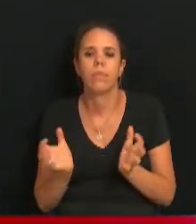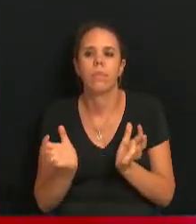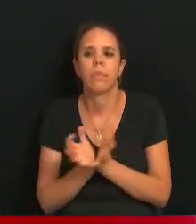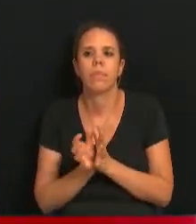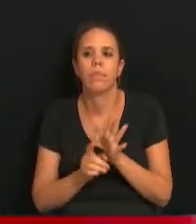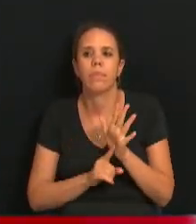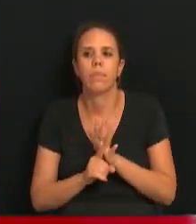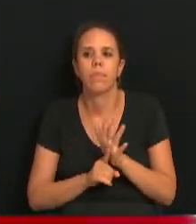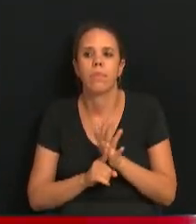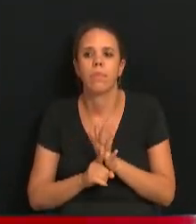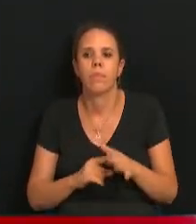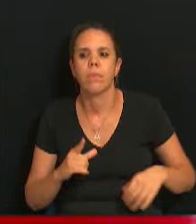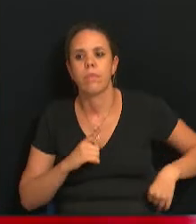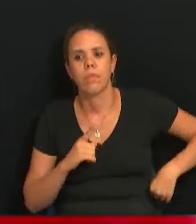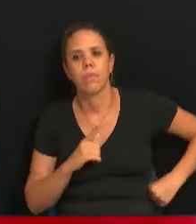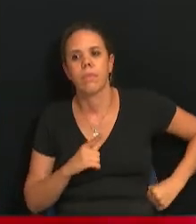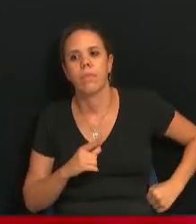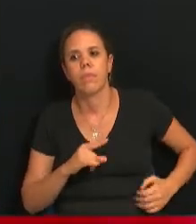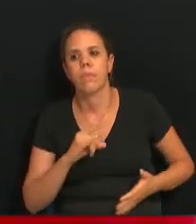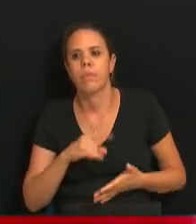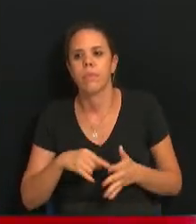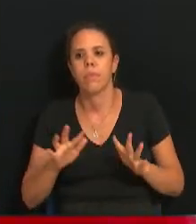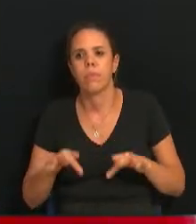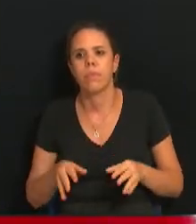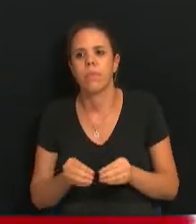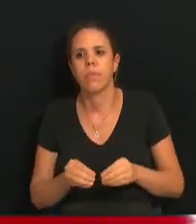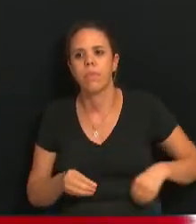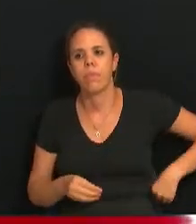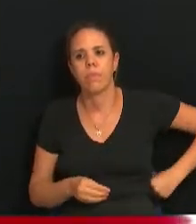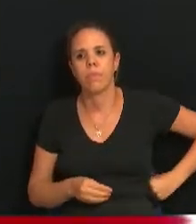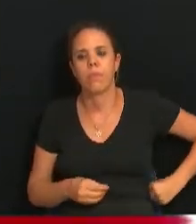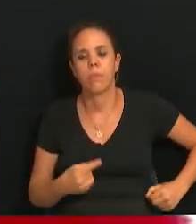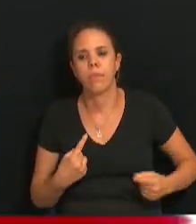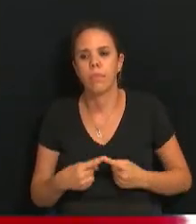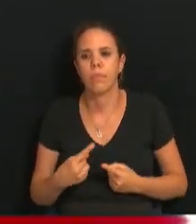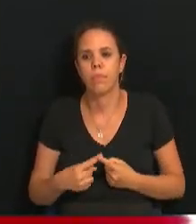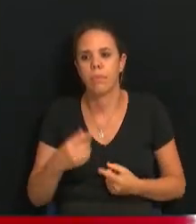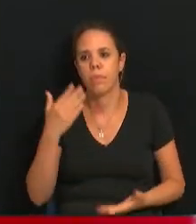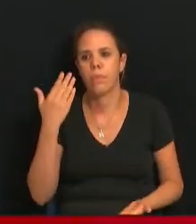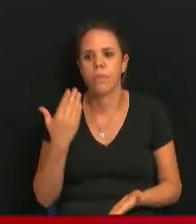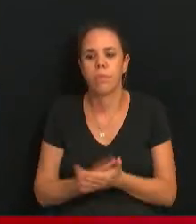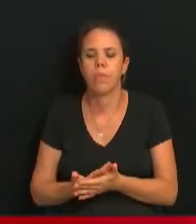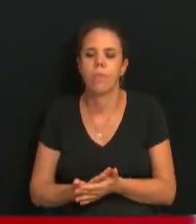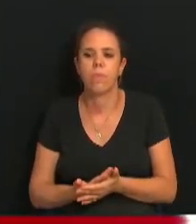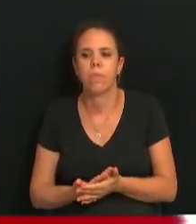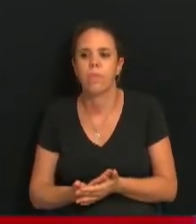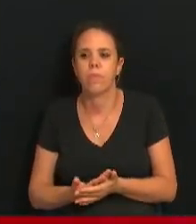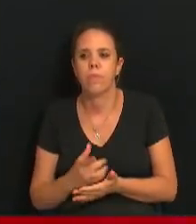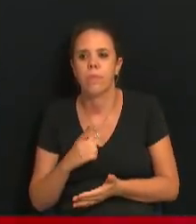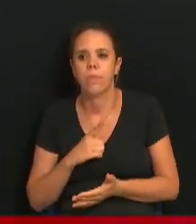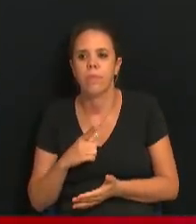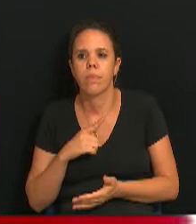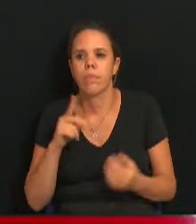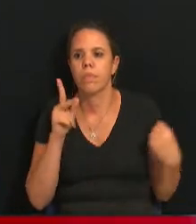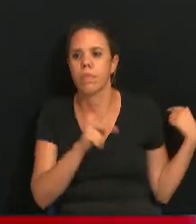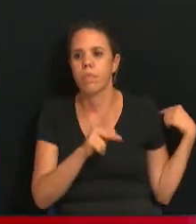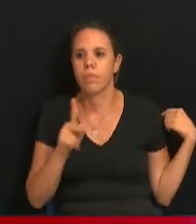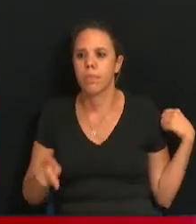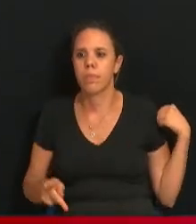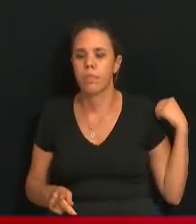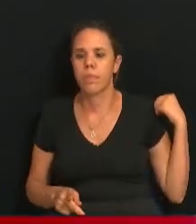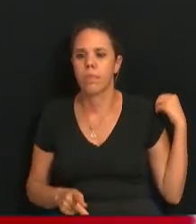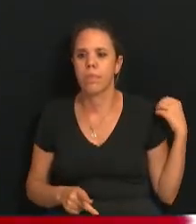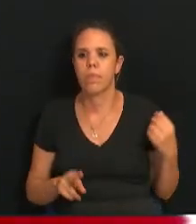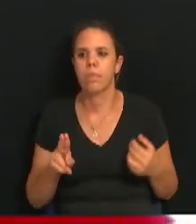produção que ela tiver, no documento que ela produzir no final, porque a gente acredita que nós, né, até o professor Cláudio apontou isso com o professor